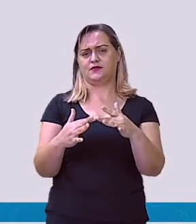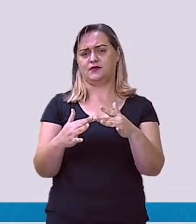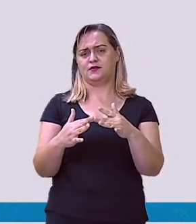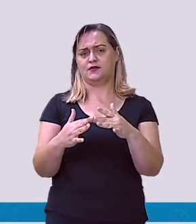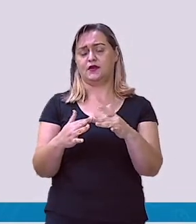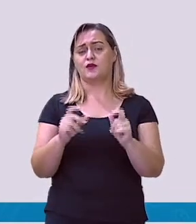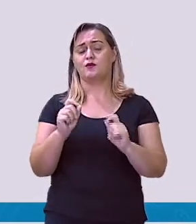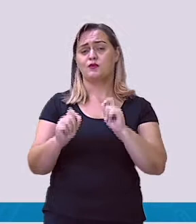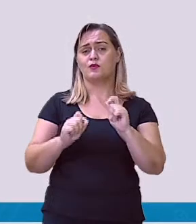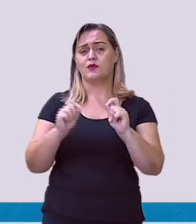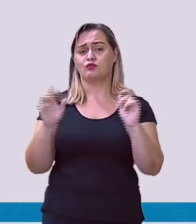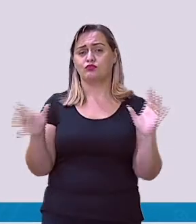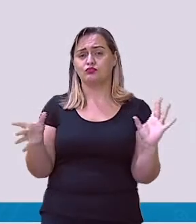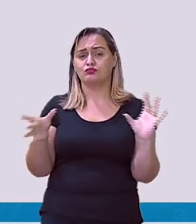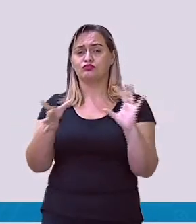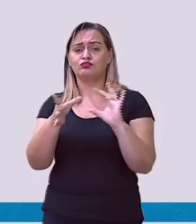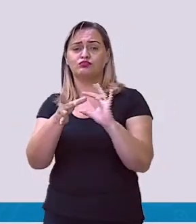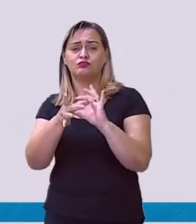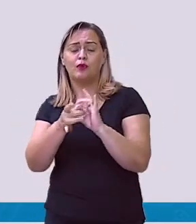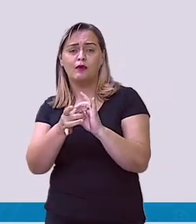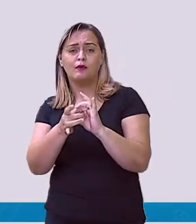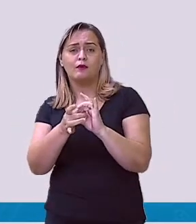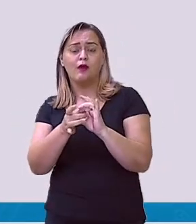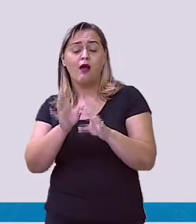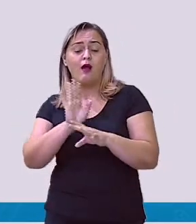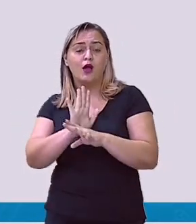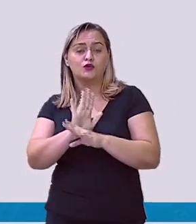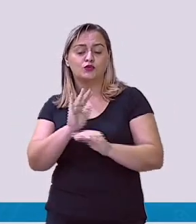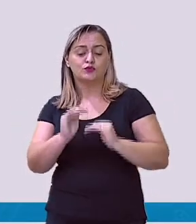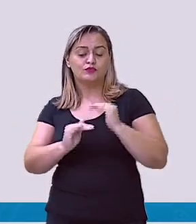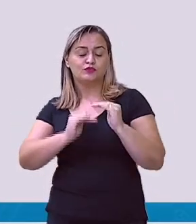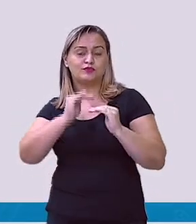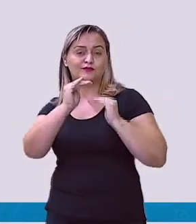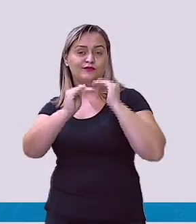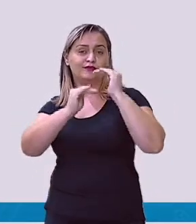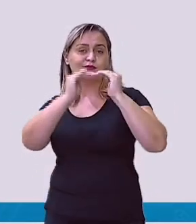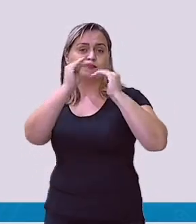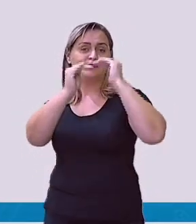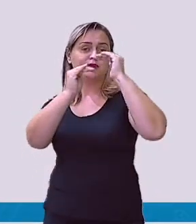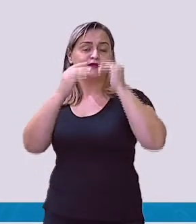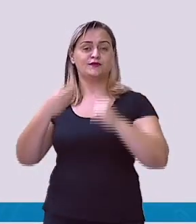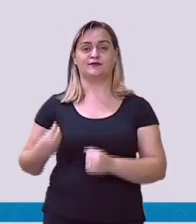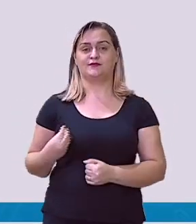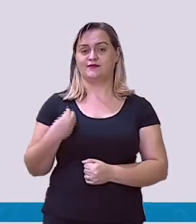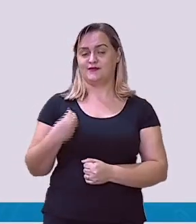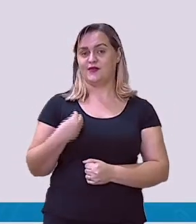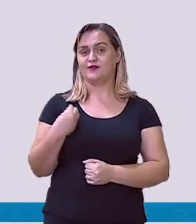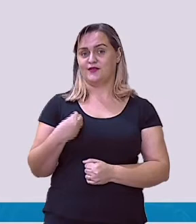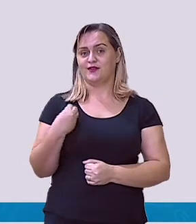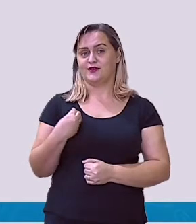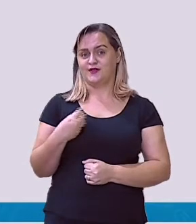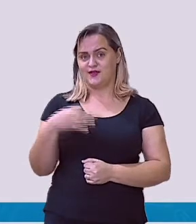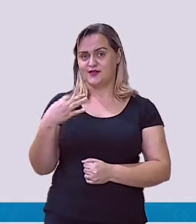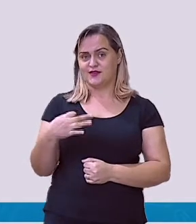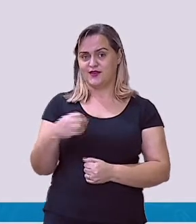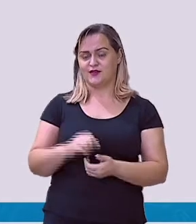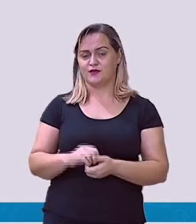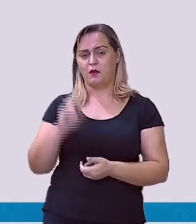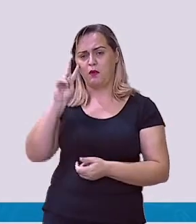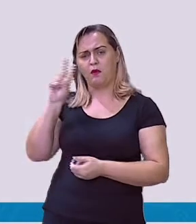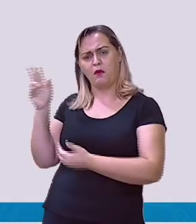interrelacionados, permitem o desenvolvimento da vida. Foi o que eu falei para vocês. Se nós voltarmos, olha